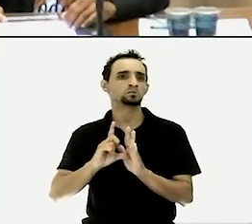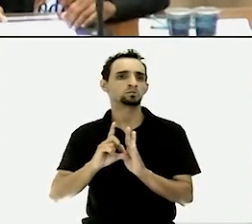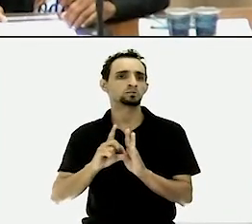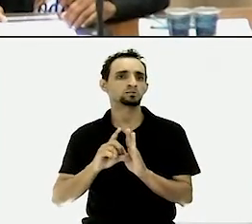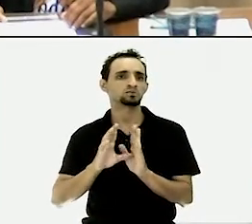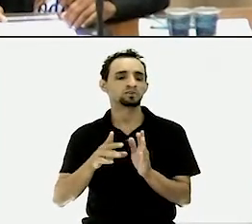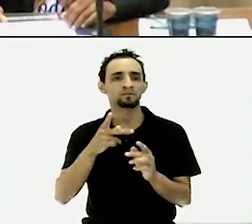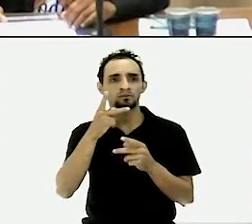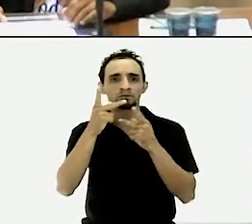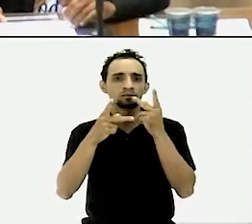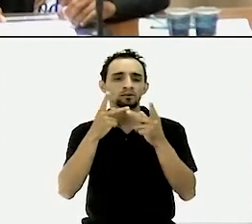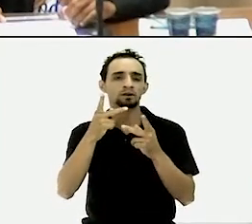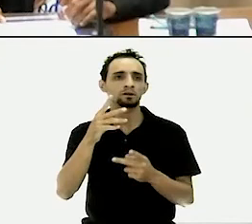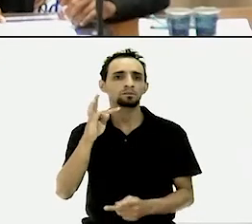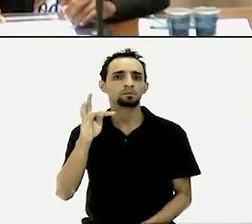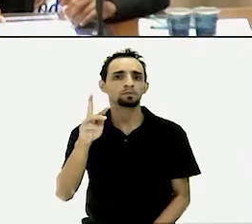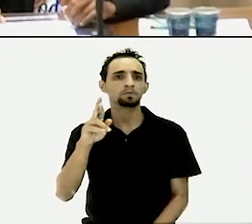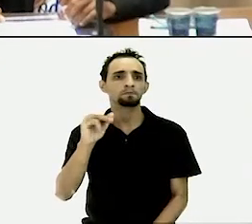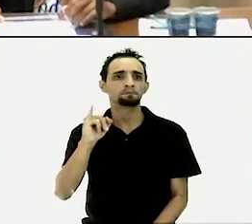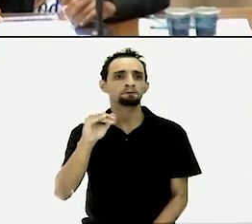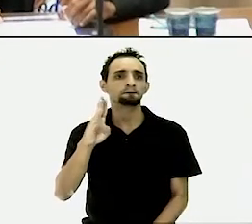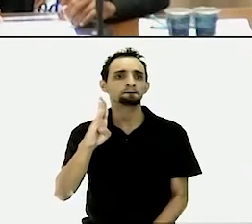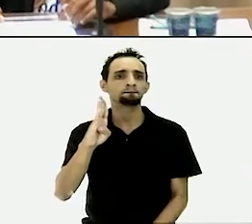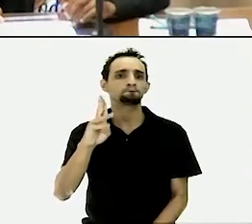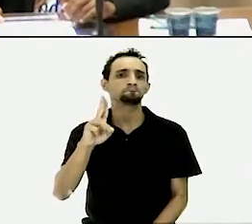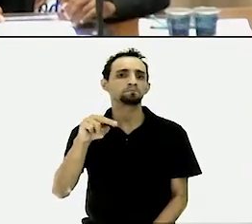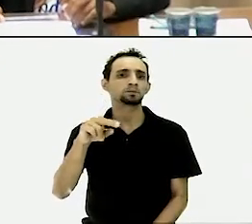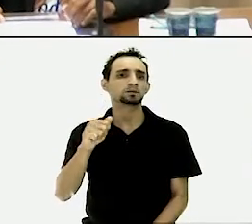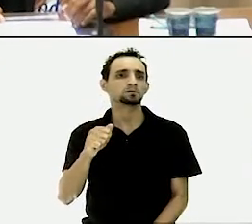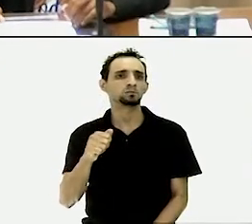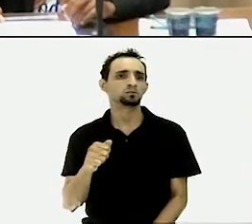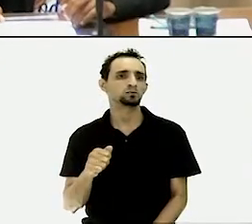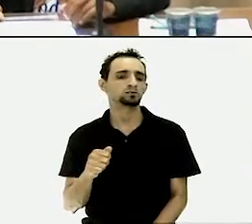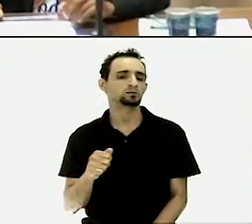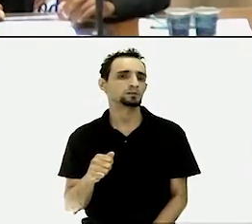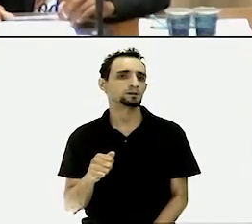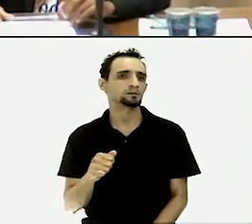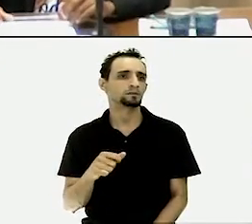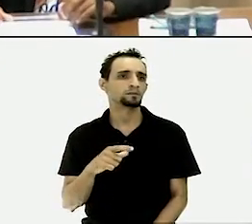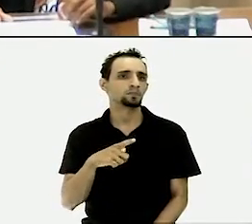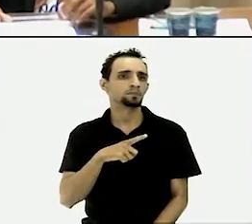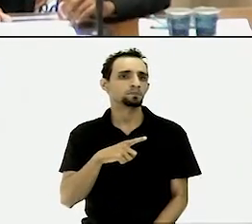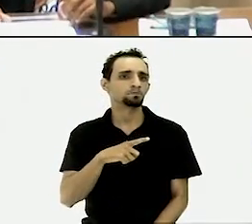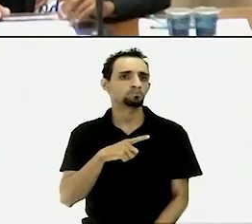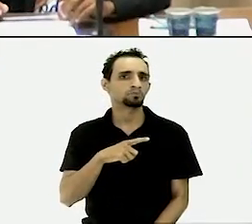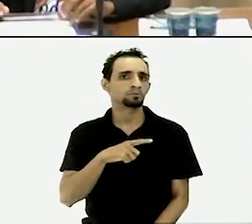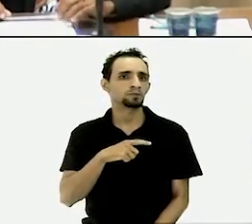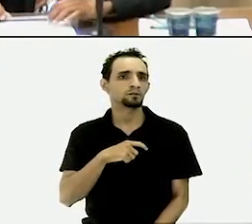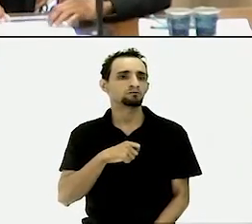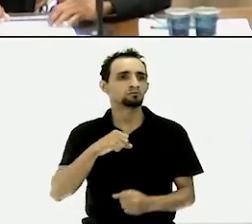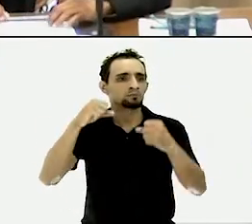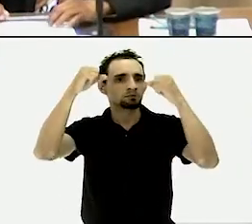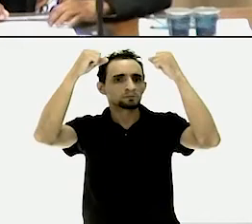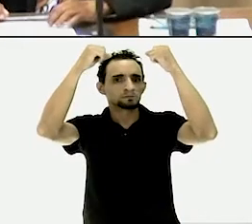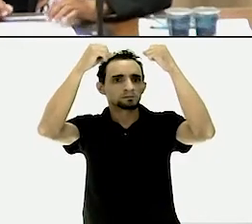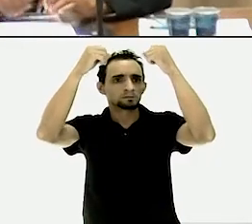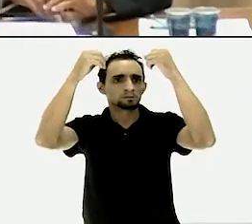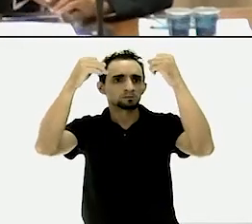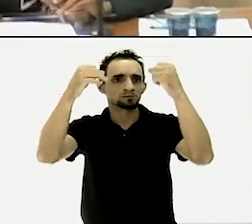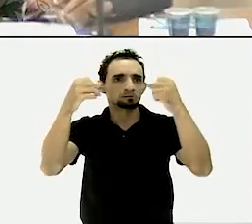que já em várias cidades também, aqui no nosso município agora, né, graças a Deus, os bombeiros